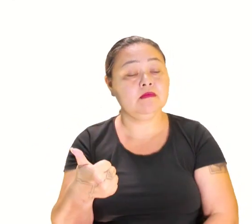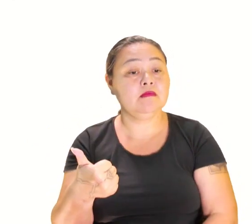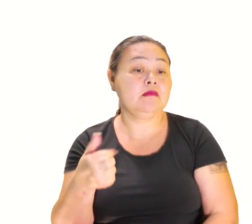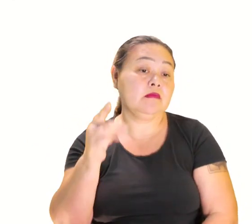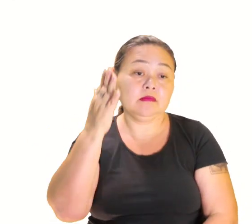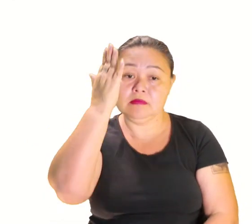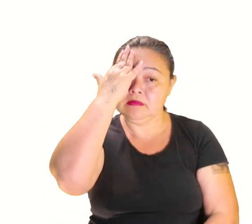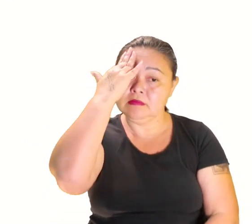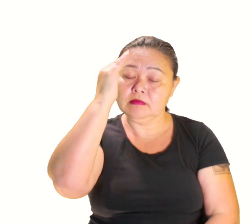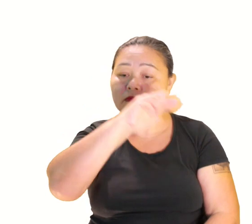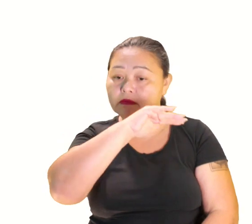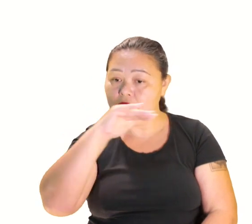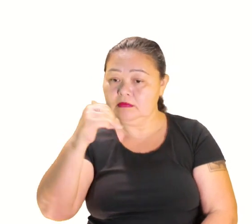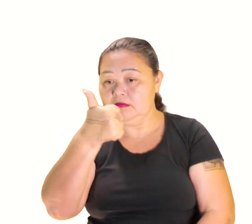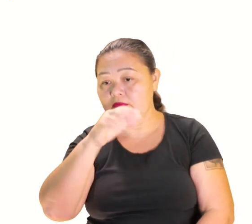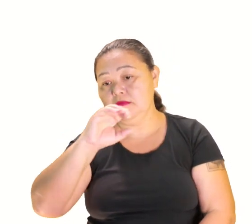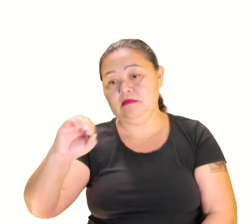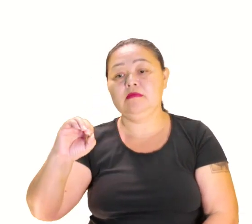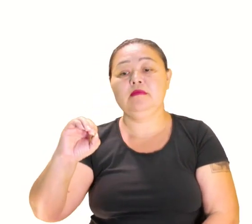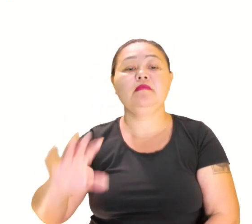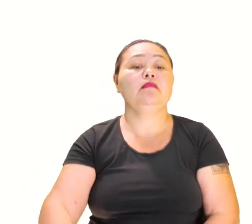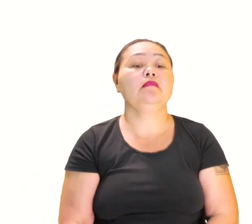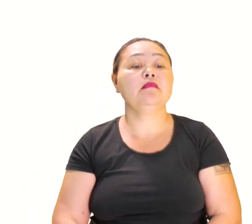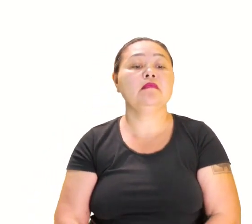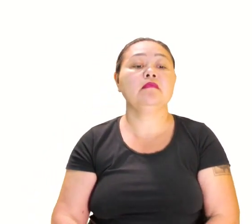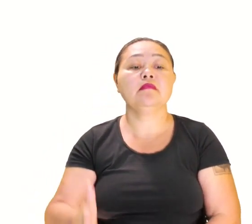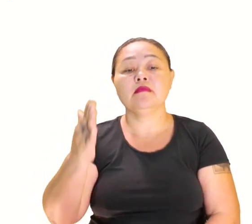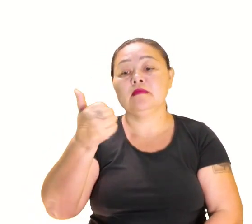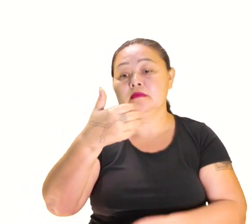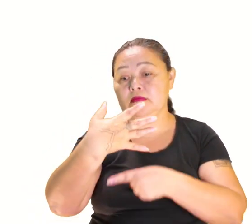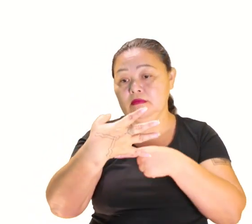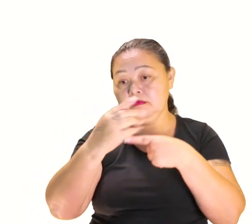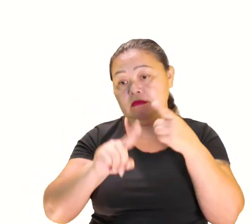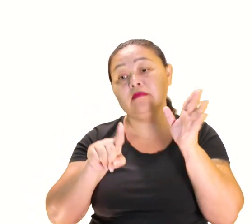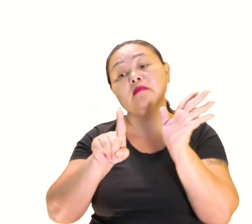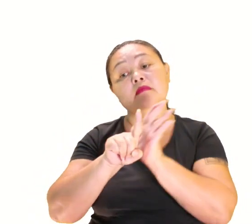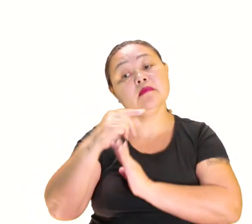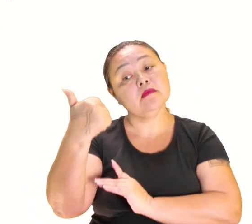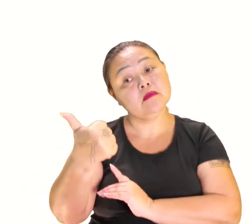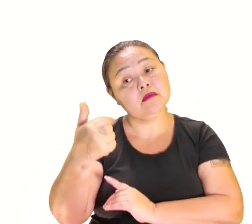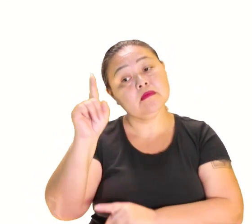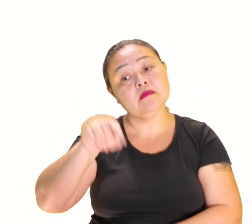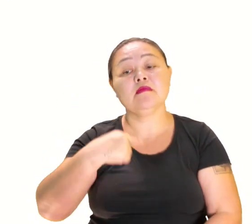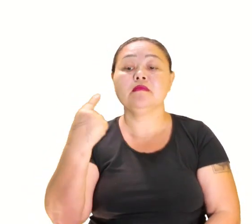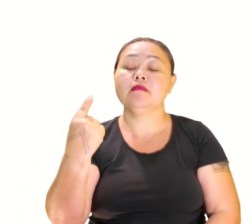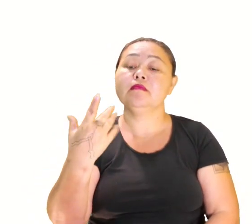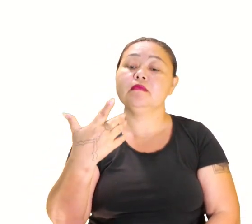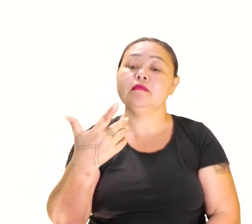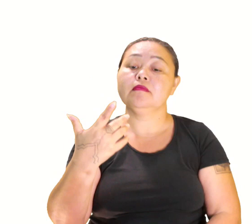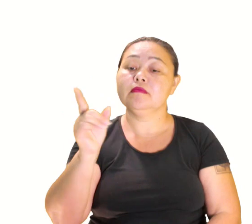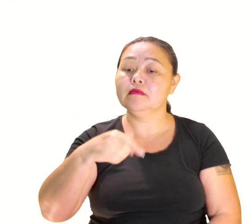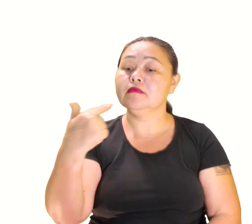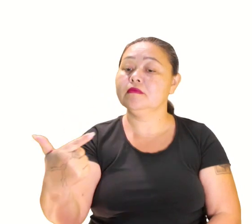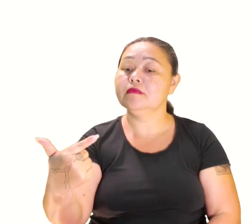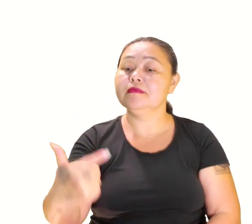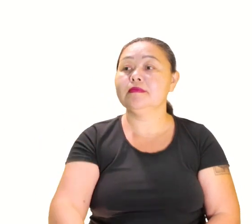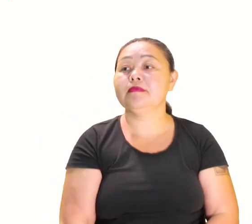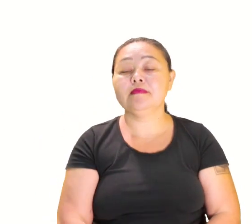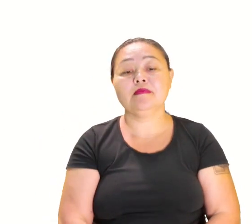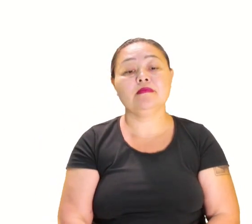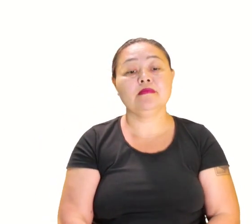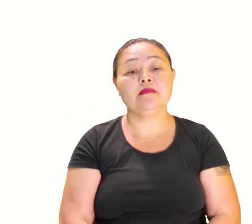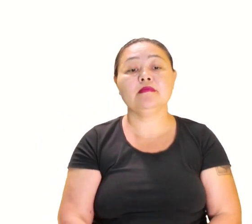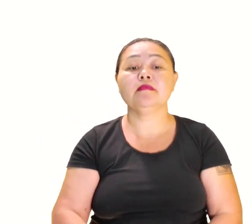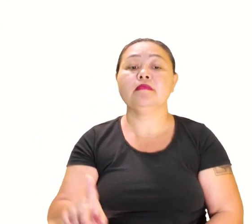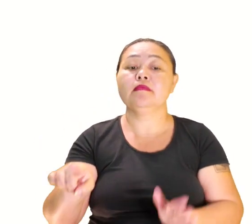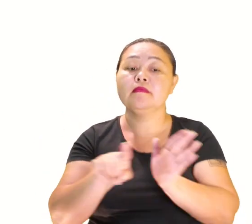gente já sabe que passa no ponto 1, 1, 0. 1, 0. Aqui vai ser 1 positivo e aqui é 4 2. ao quadrado, 2. Isso. Então ficamos